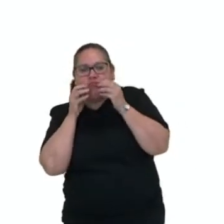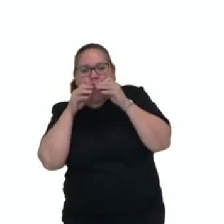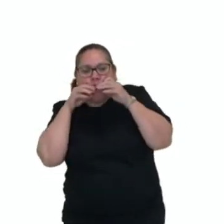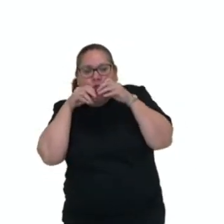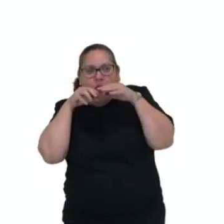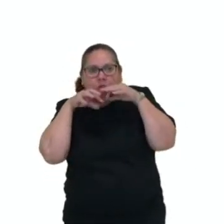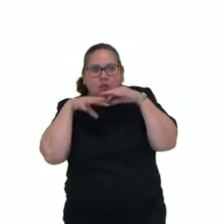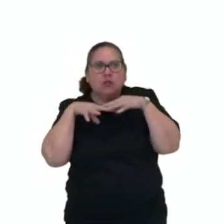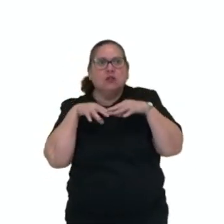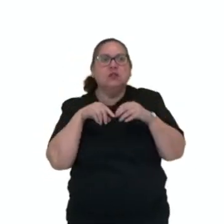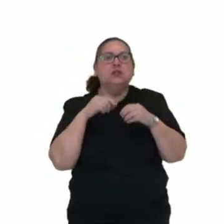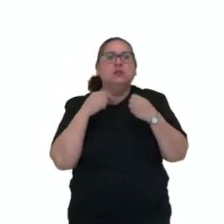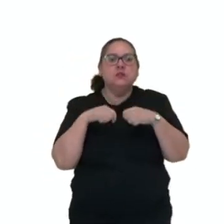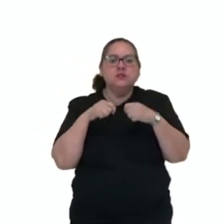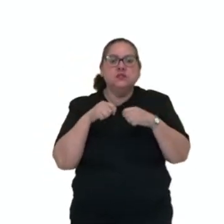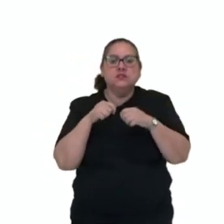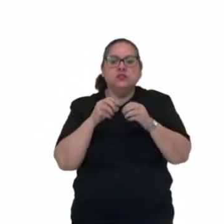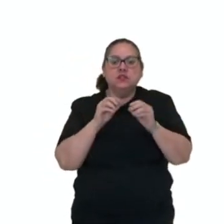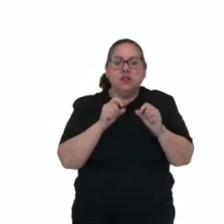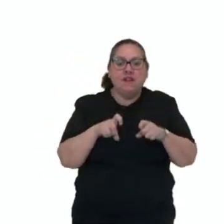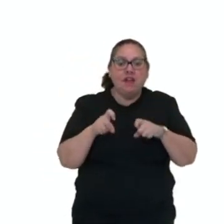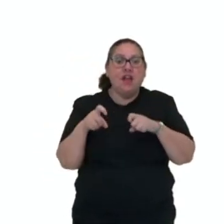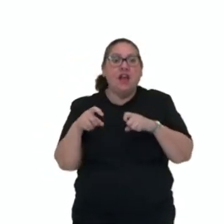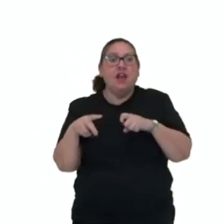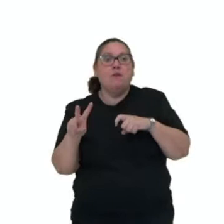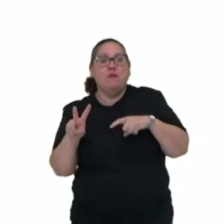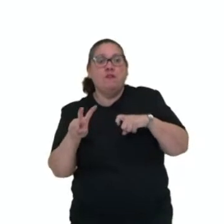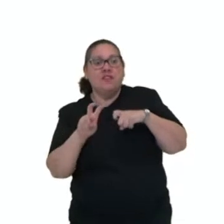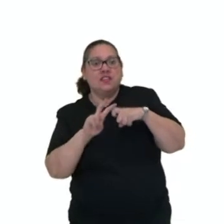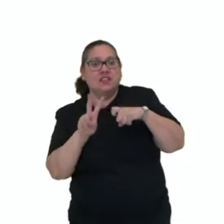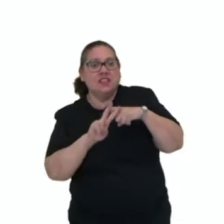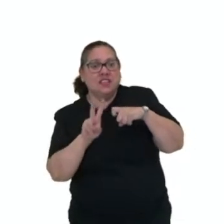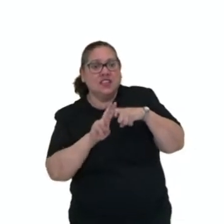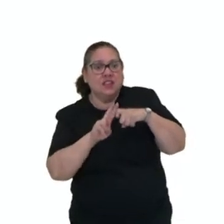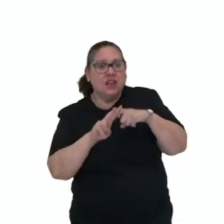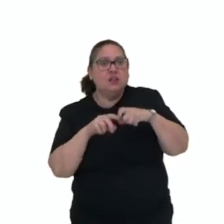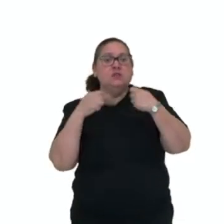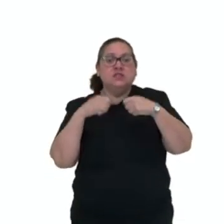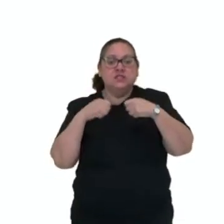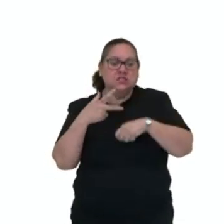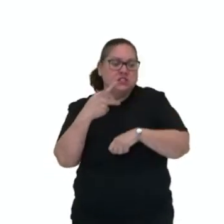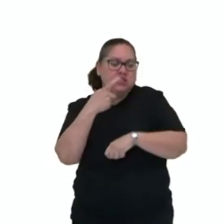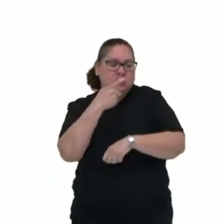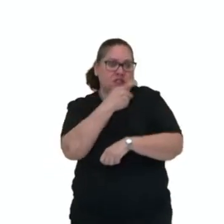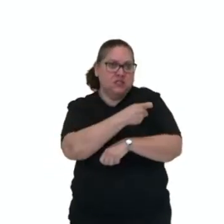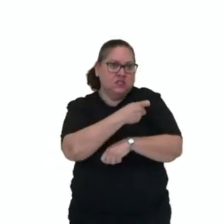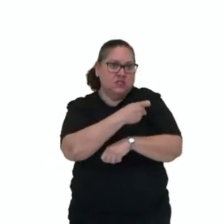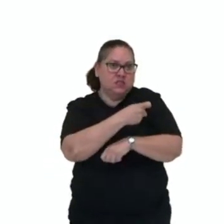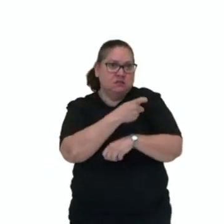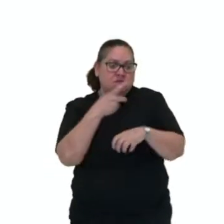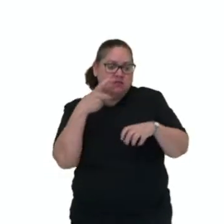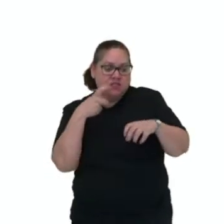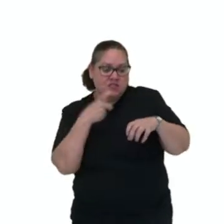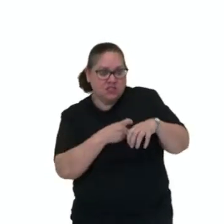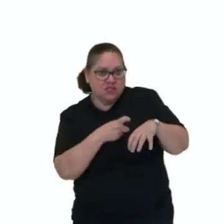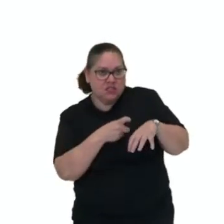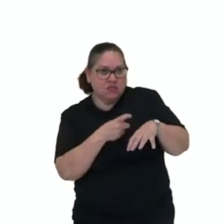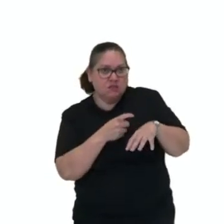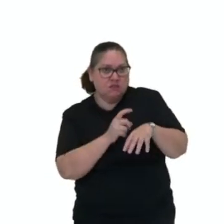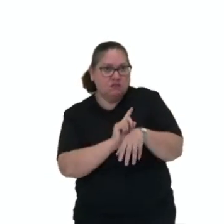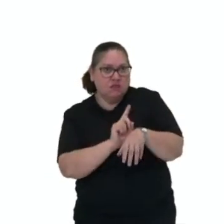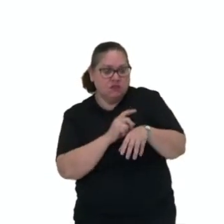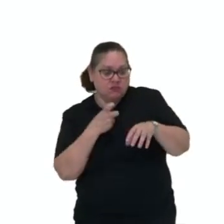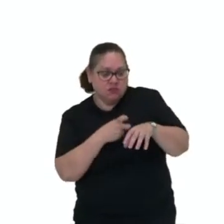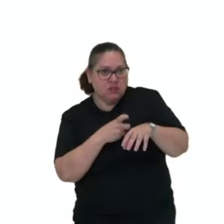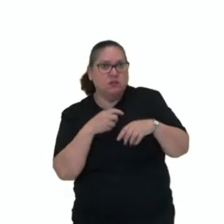boca. Tem que levar para o veterinário, pessoal, porque ele vai ter que tomar uma vacina, ok?